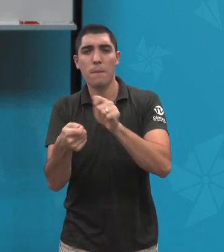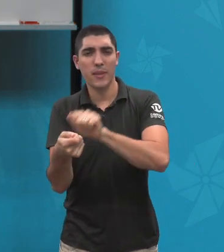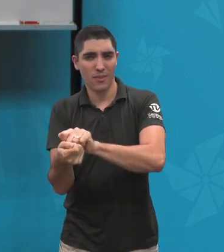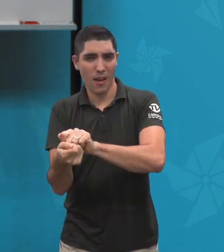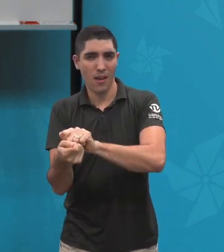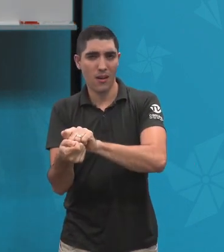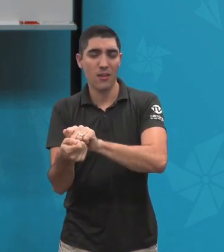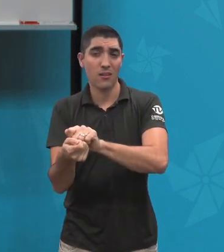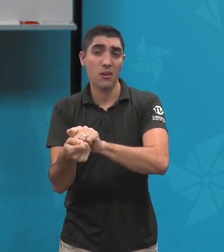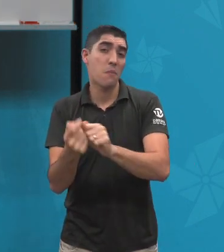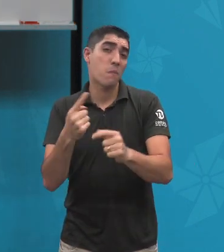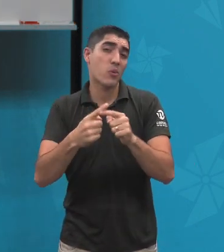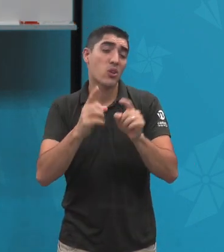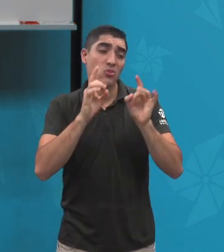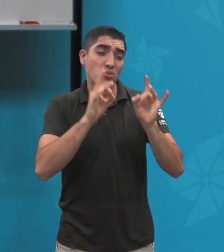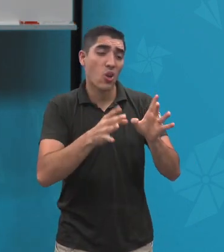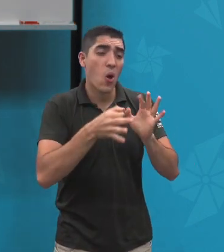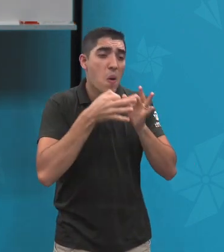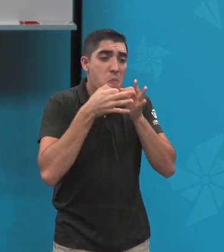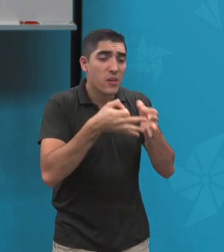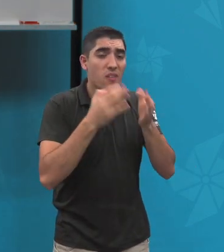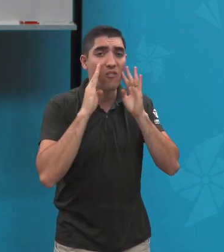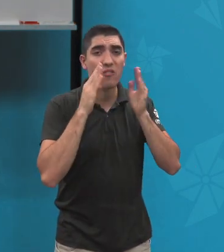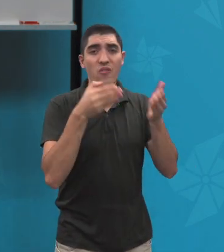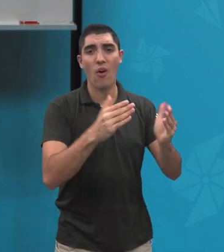construída no âmbito religioso,